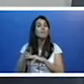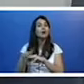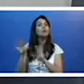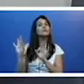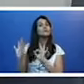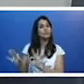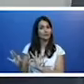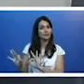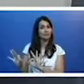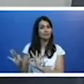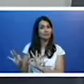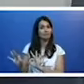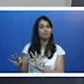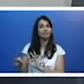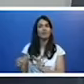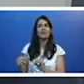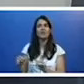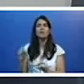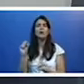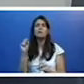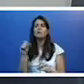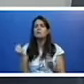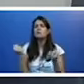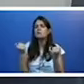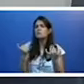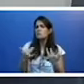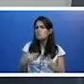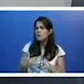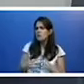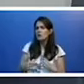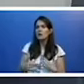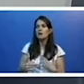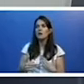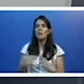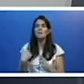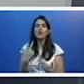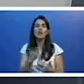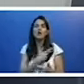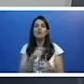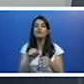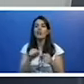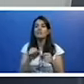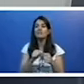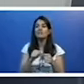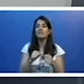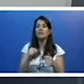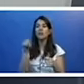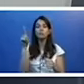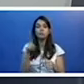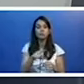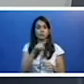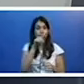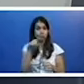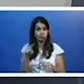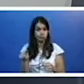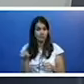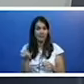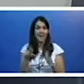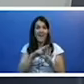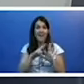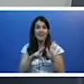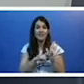correto. E é o que explica a gente poder fazer o nosso procedimento